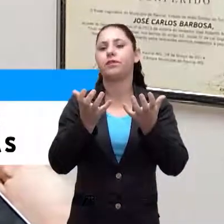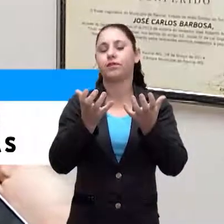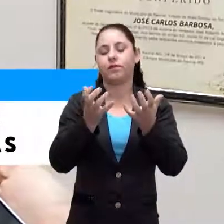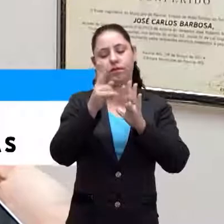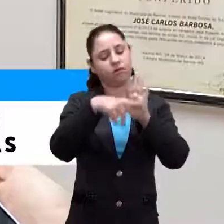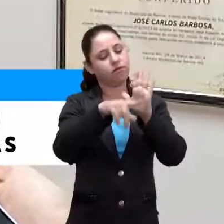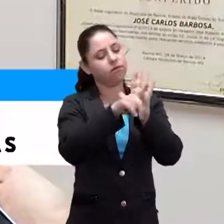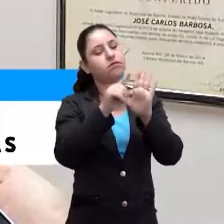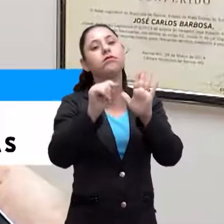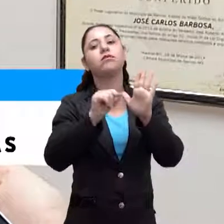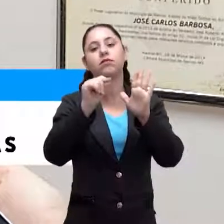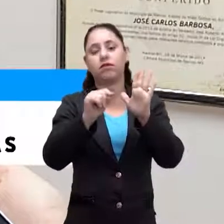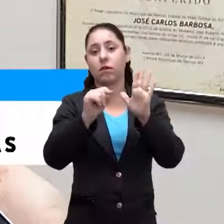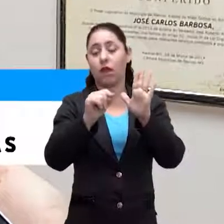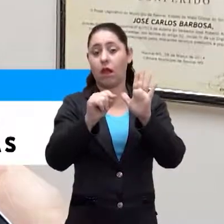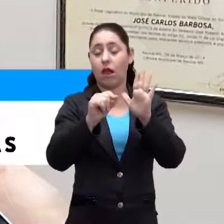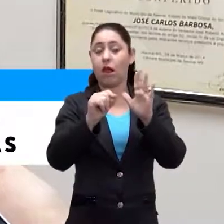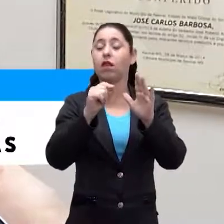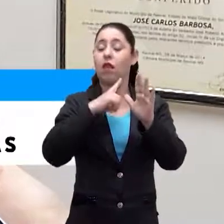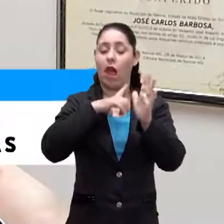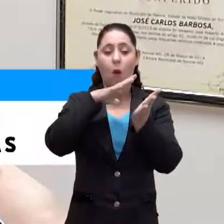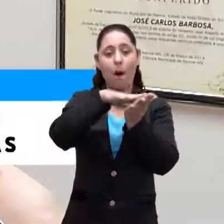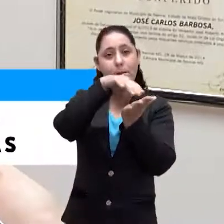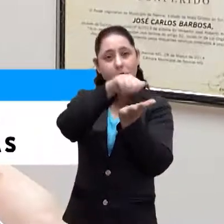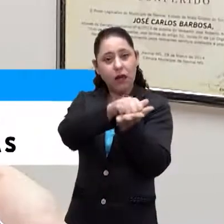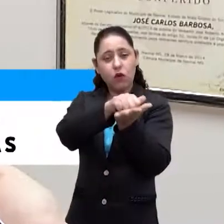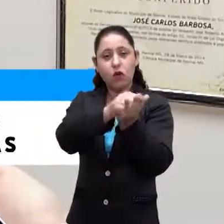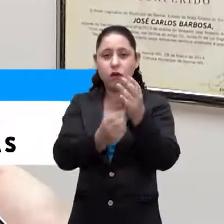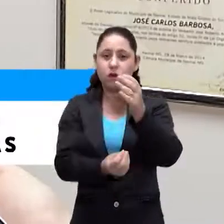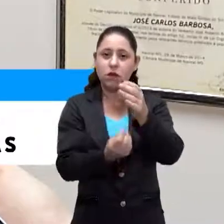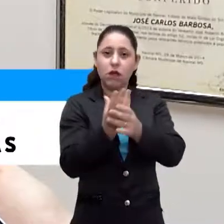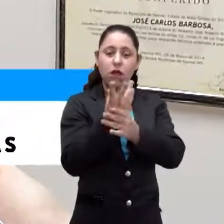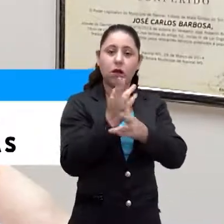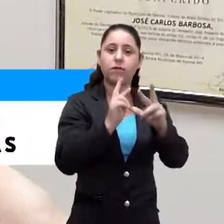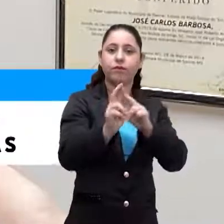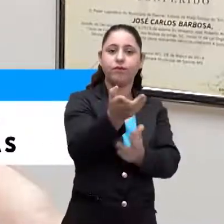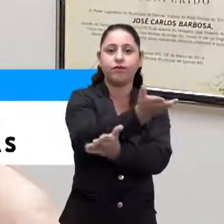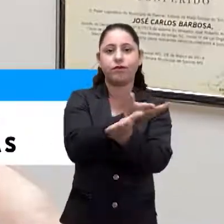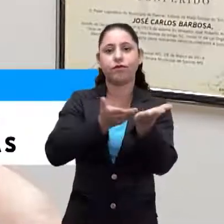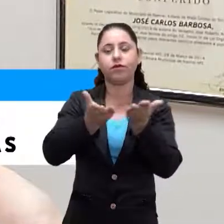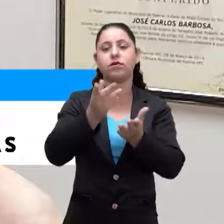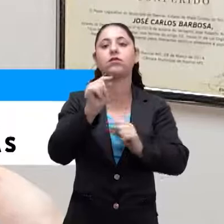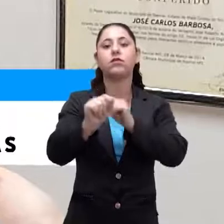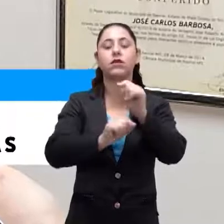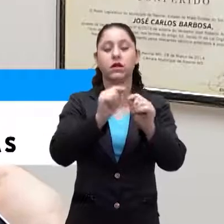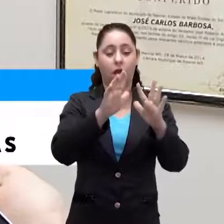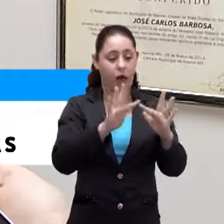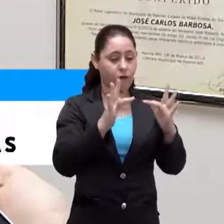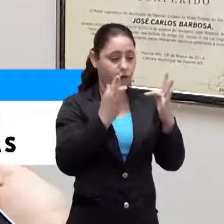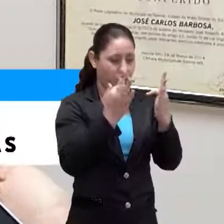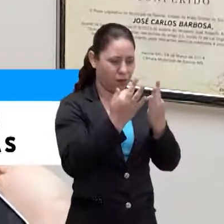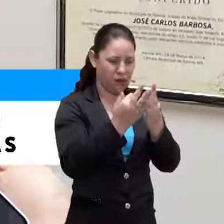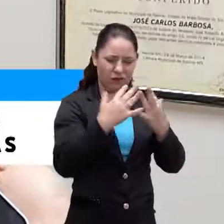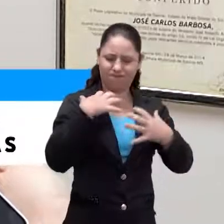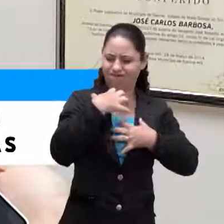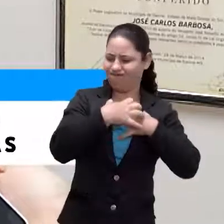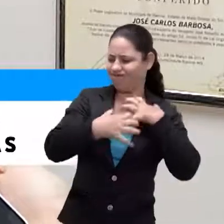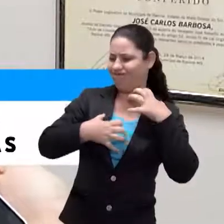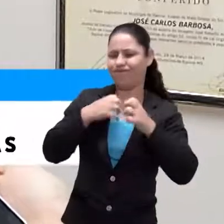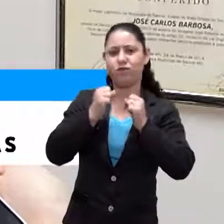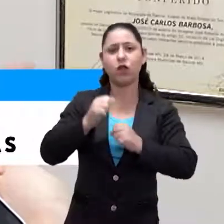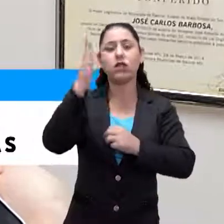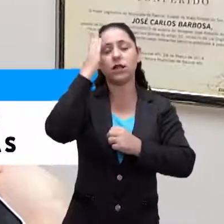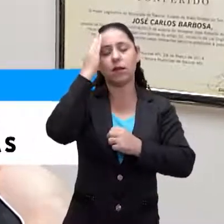projeto é exatamente, por meio de um aplicativo, criar esse relacionamento para que os familiares